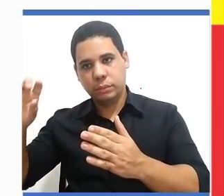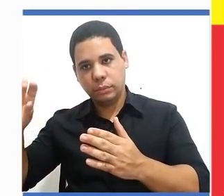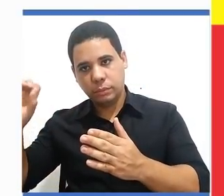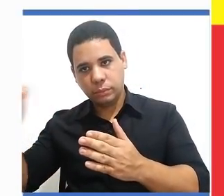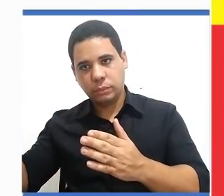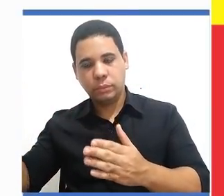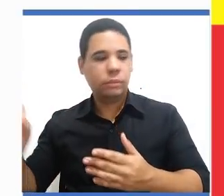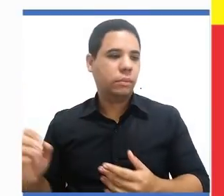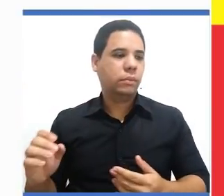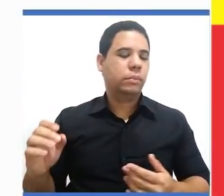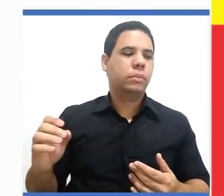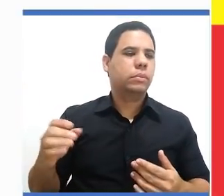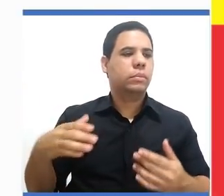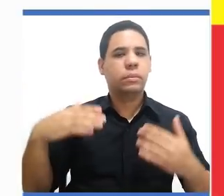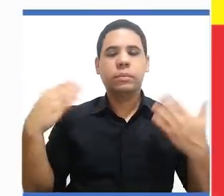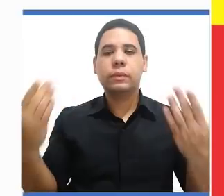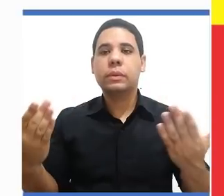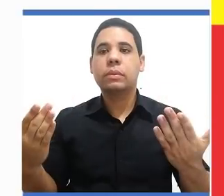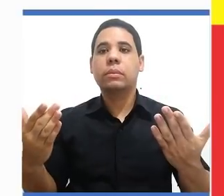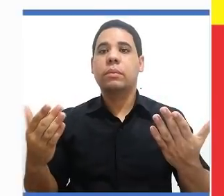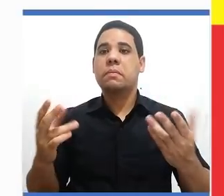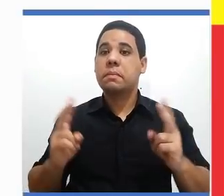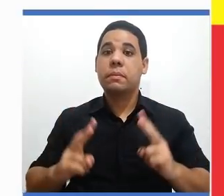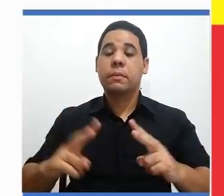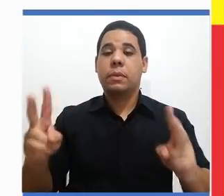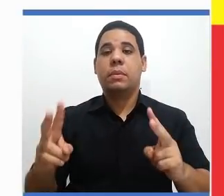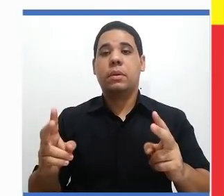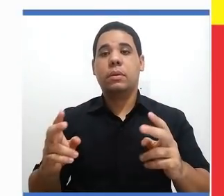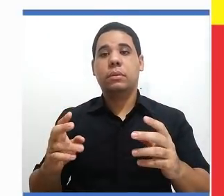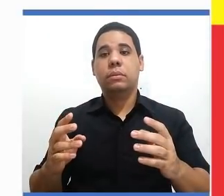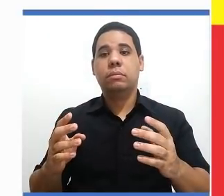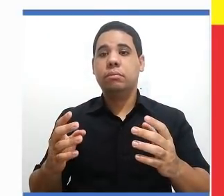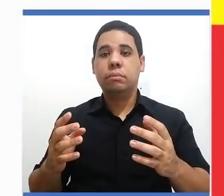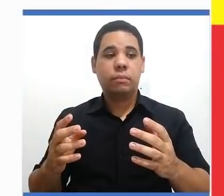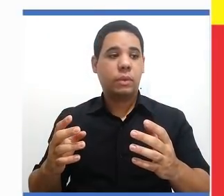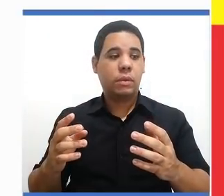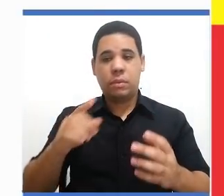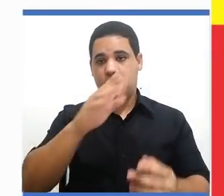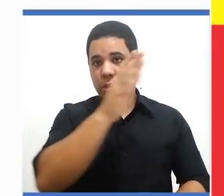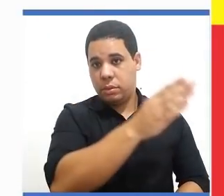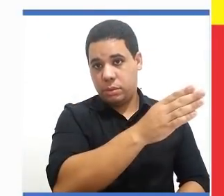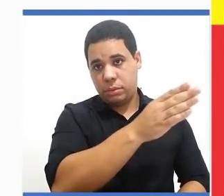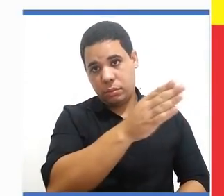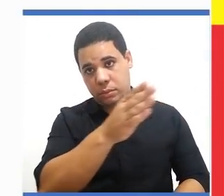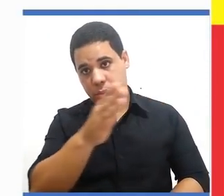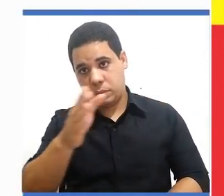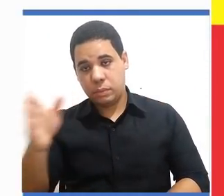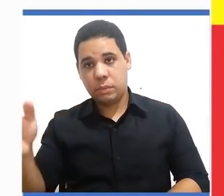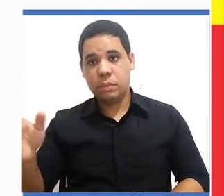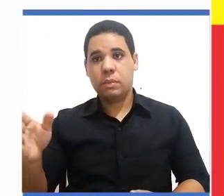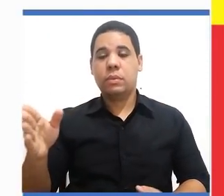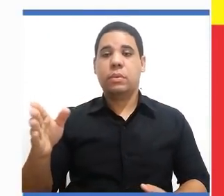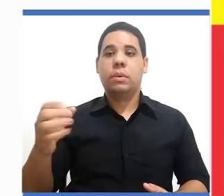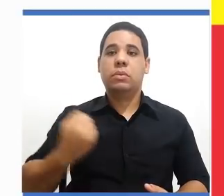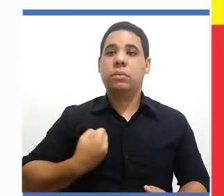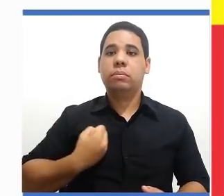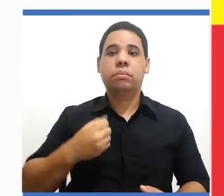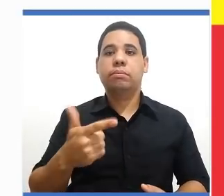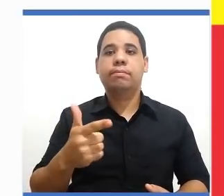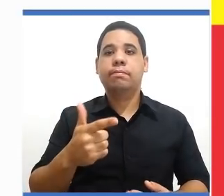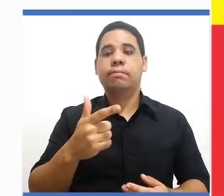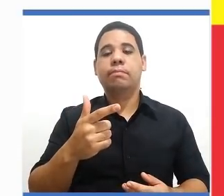Bate um espaçozinho, preenche com 0. Outro espaçozinho, preenche com 0. Então, todas as vezes que a gente vai da esquerda